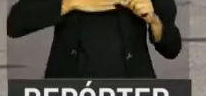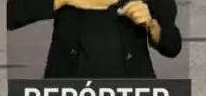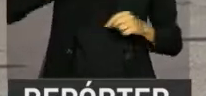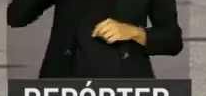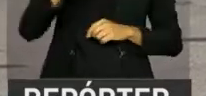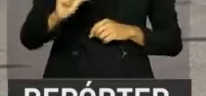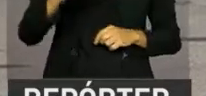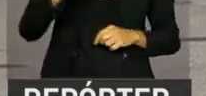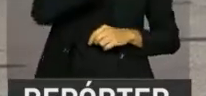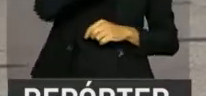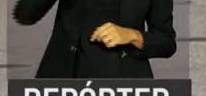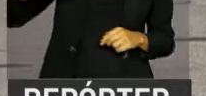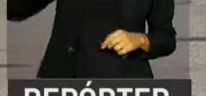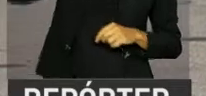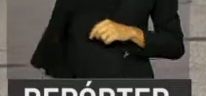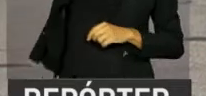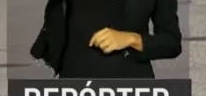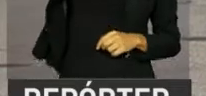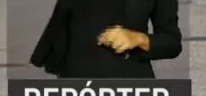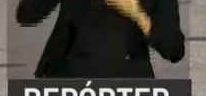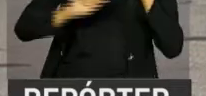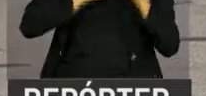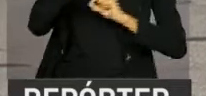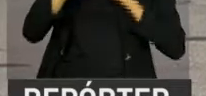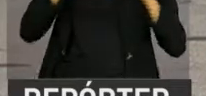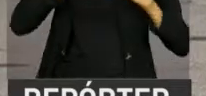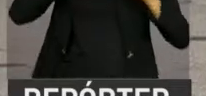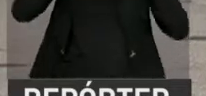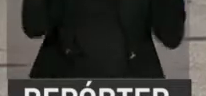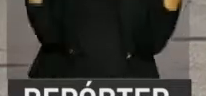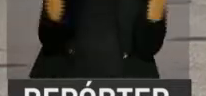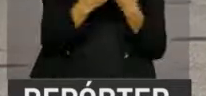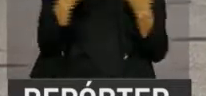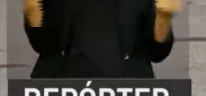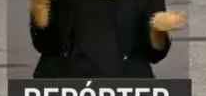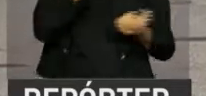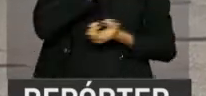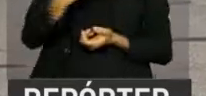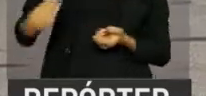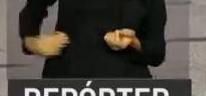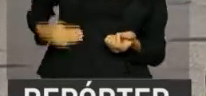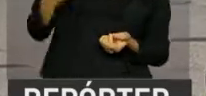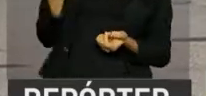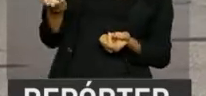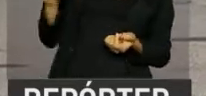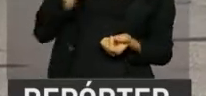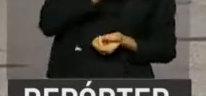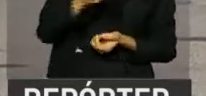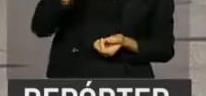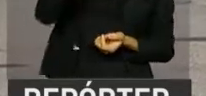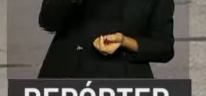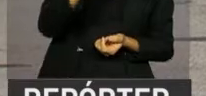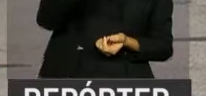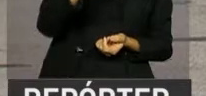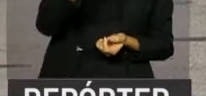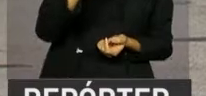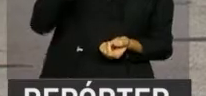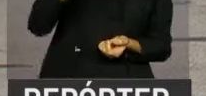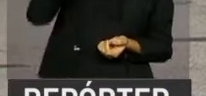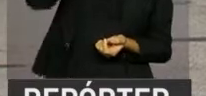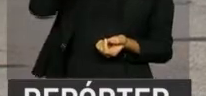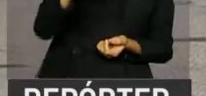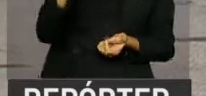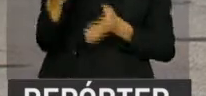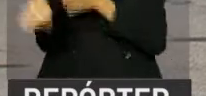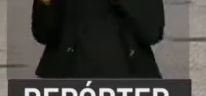pouco o presidente michel ele se reúne com o ministro de minas e energia ministro fernando coelho filho juntamente com o